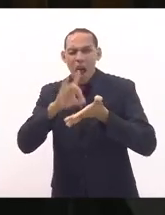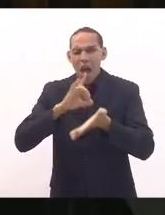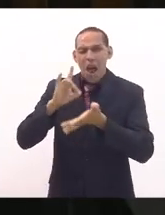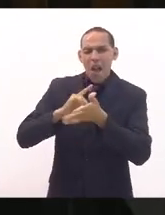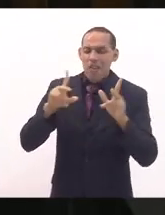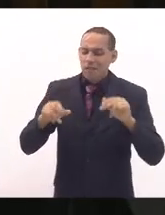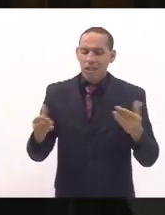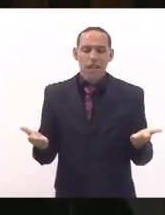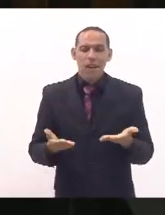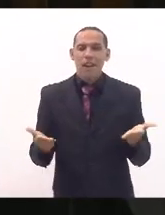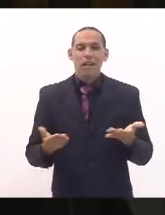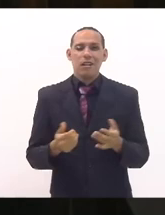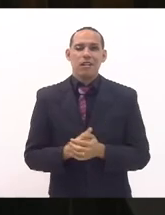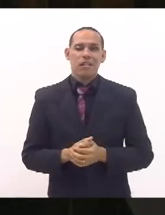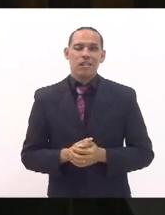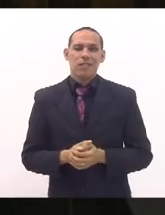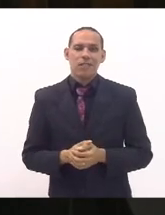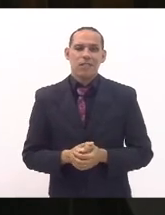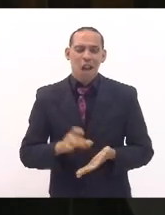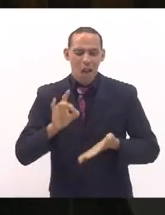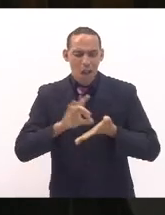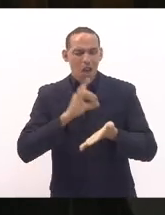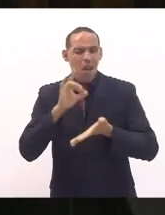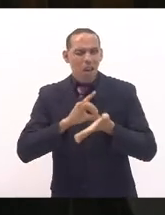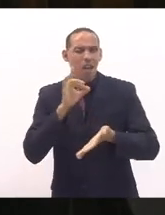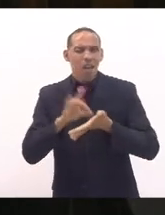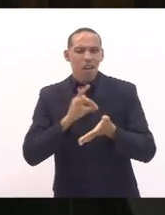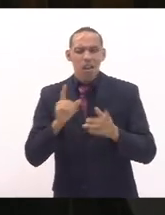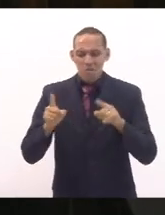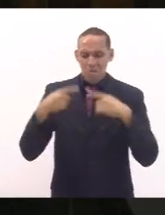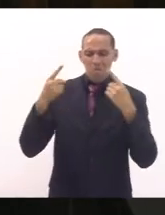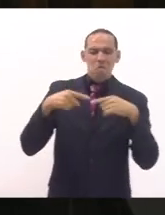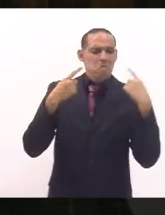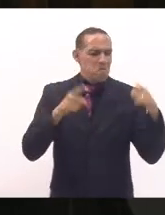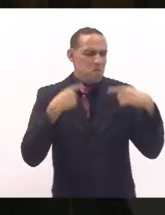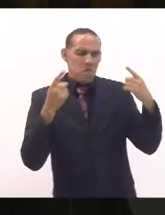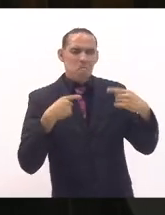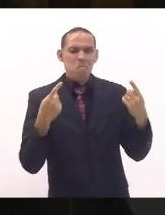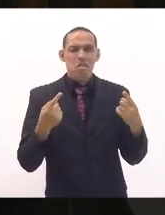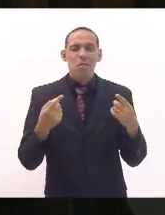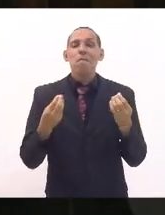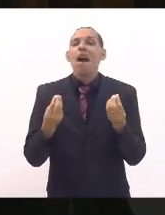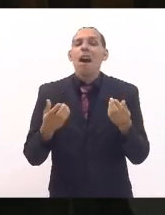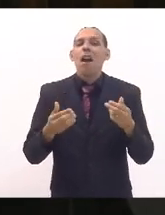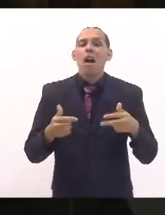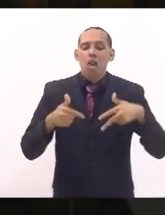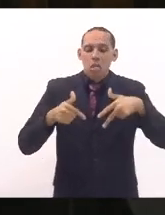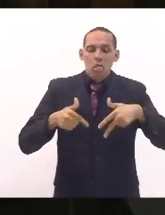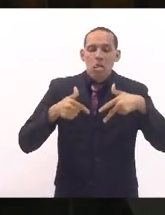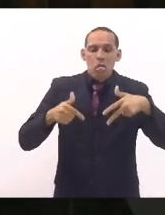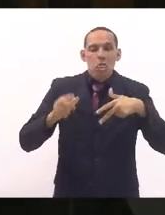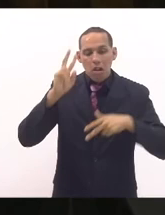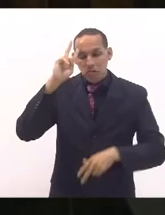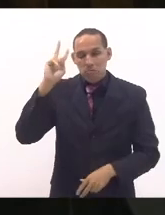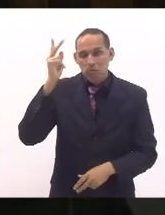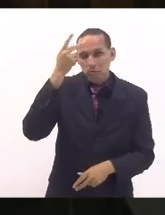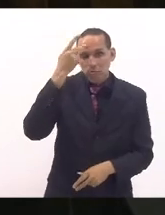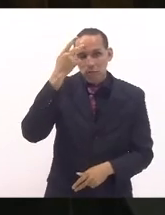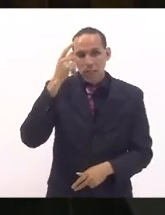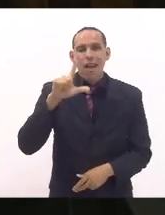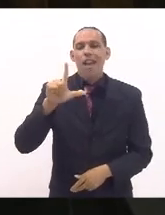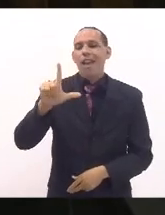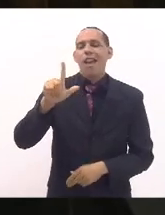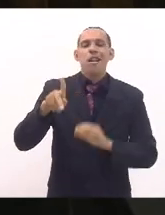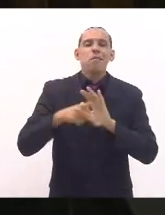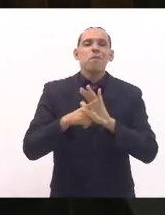nesse momento, colocando todo o seu ódio à disposição de uma militância lobotomizada, mais uma vez, é L de